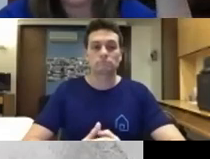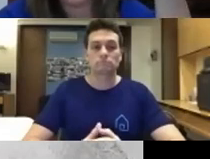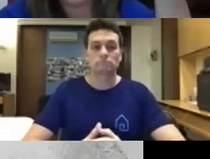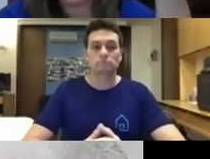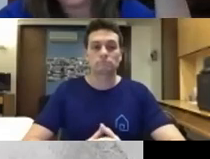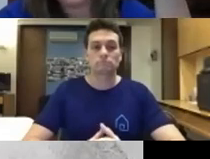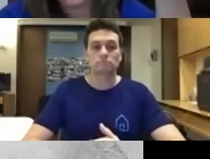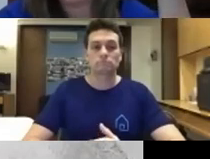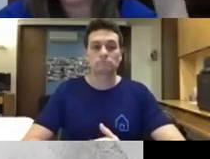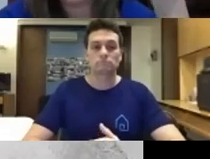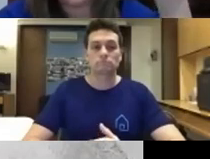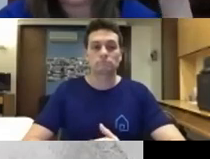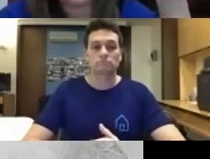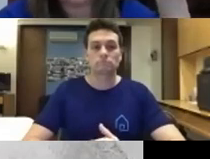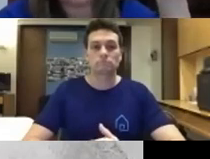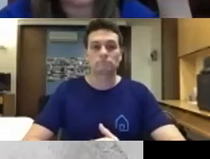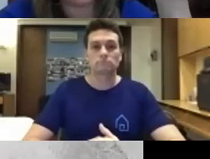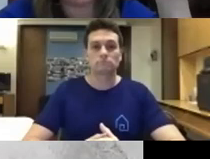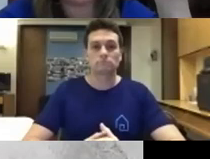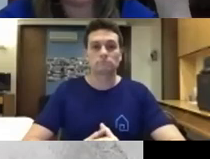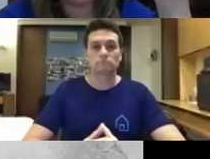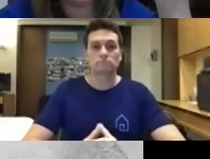de dimensionamento para concreto, a gente tem uma tabela